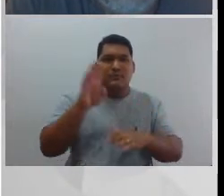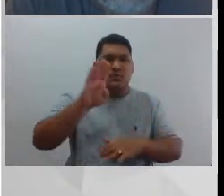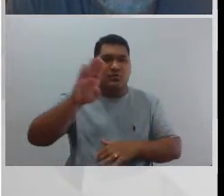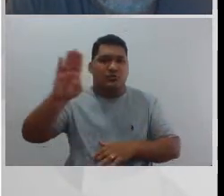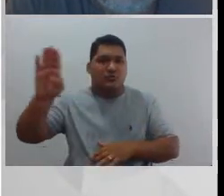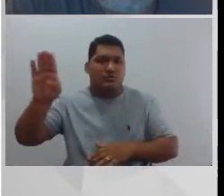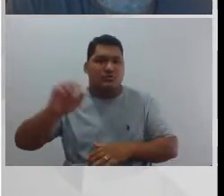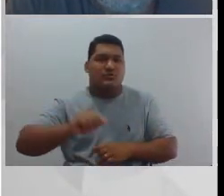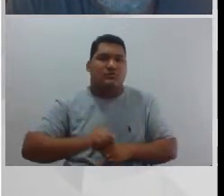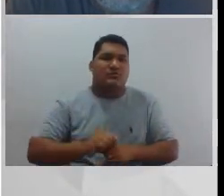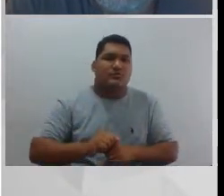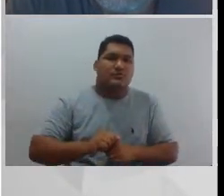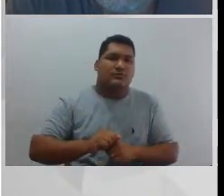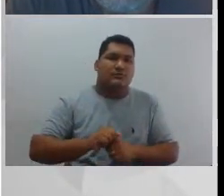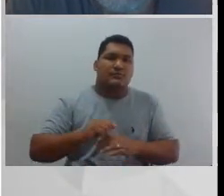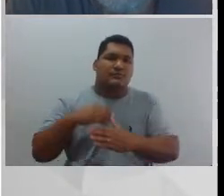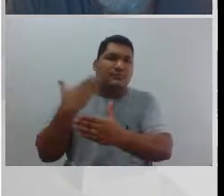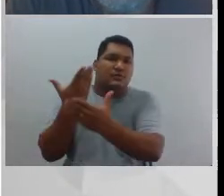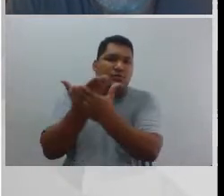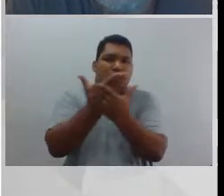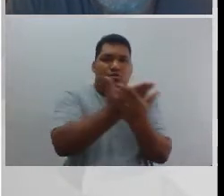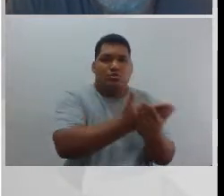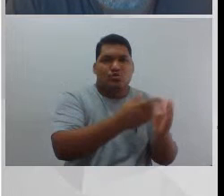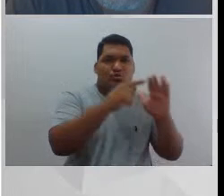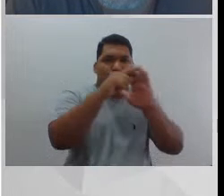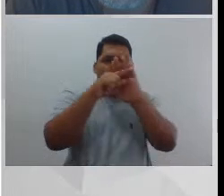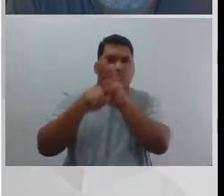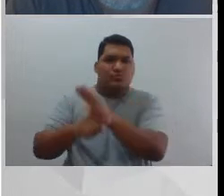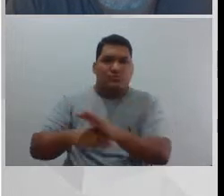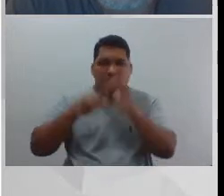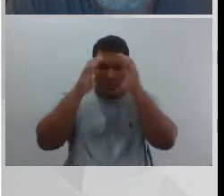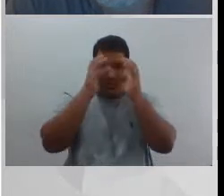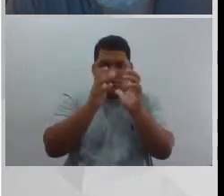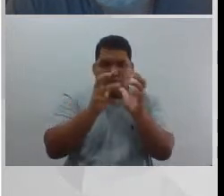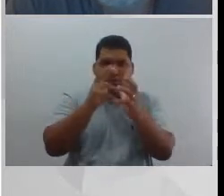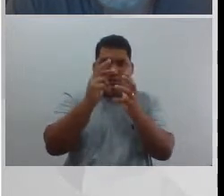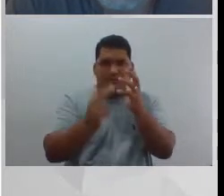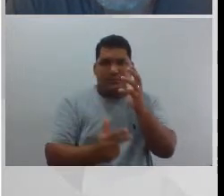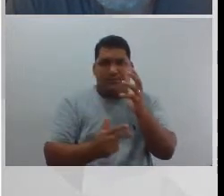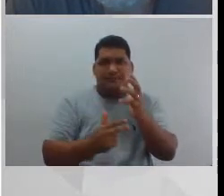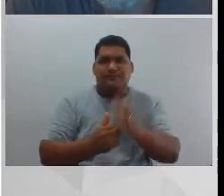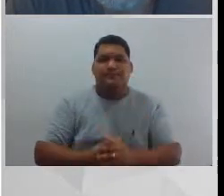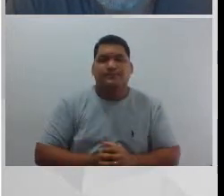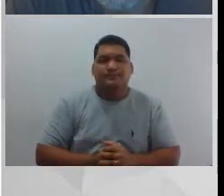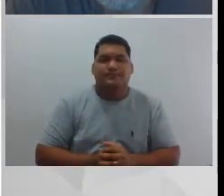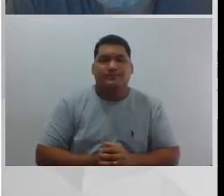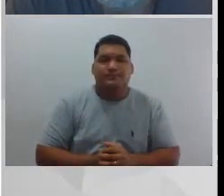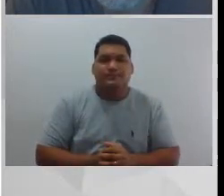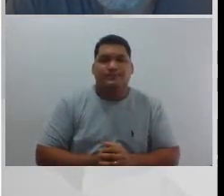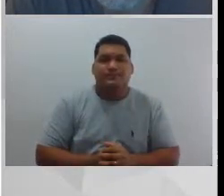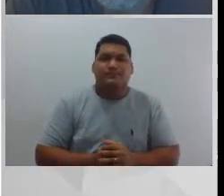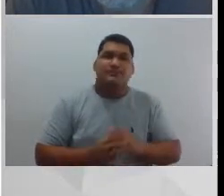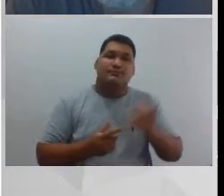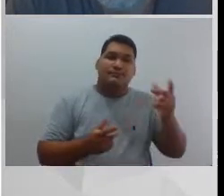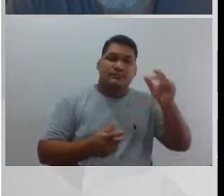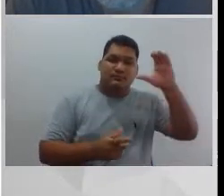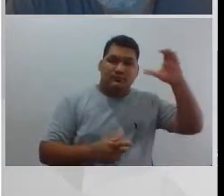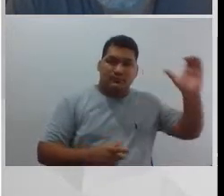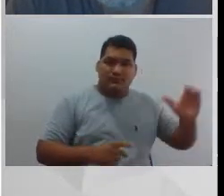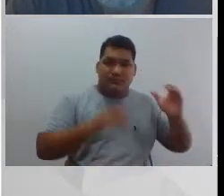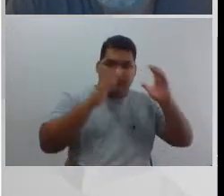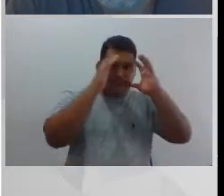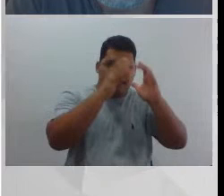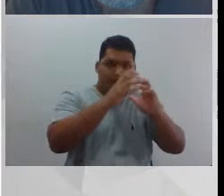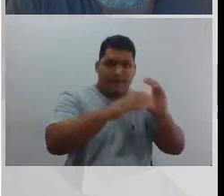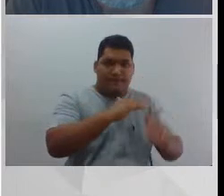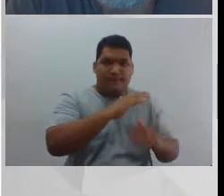tá? Então, se estuda o comportamento do cérebro, quanto mais a neurociência avança no